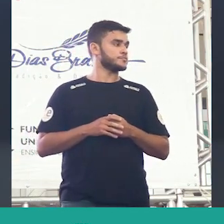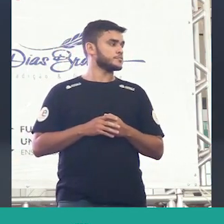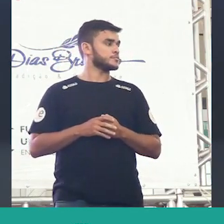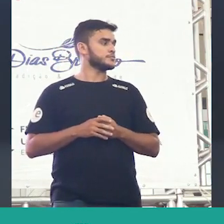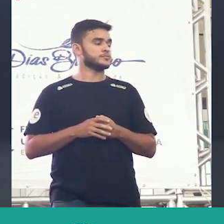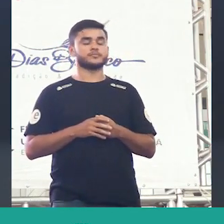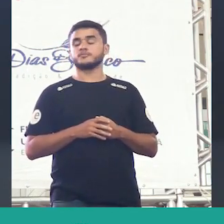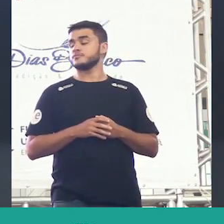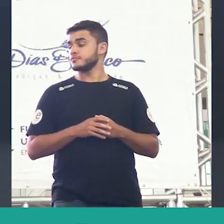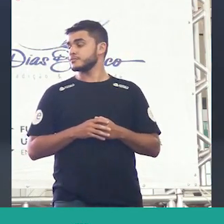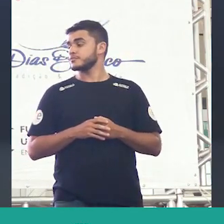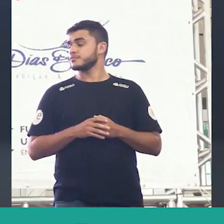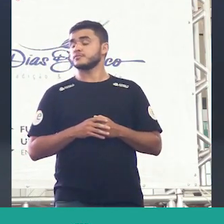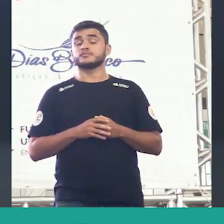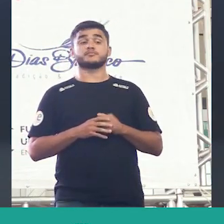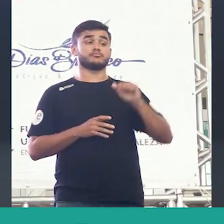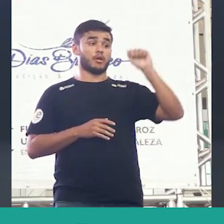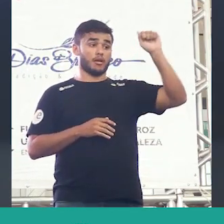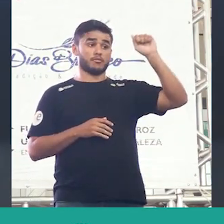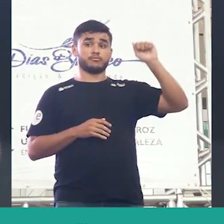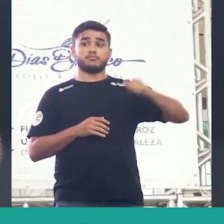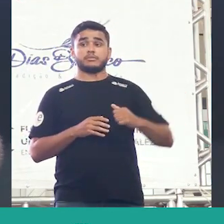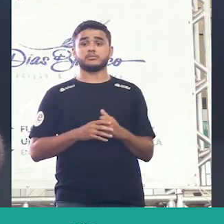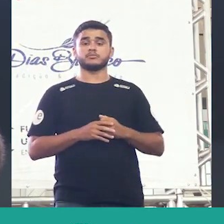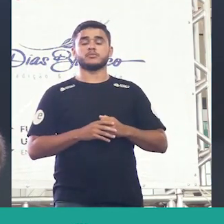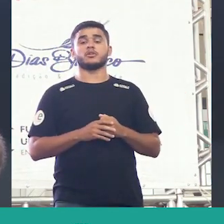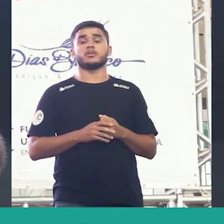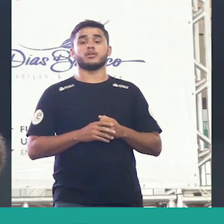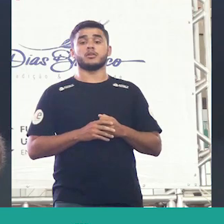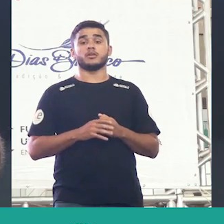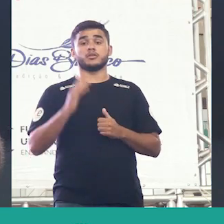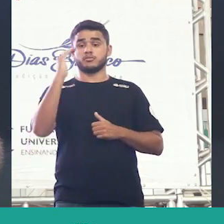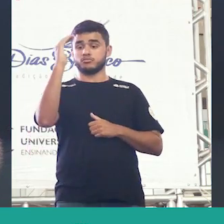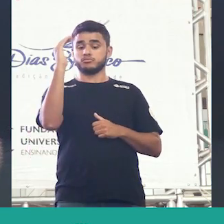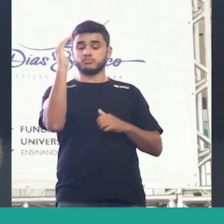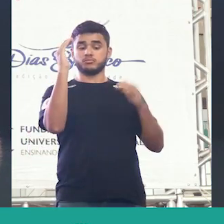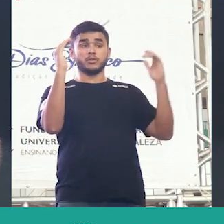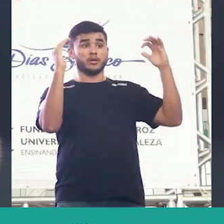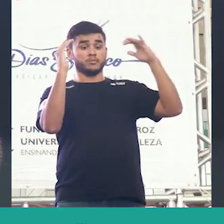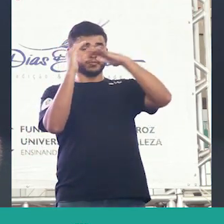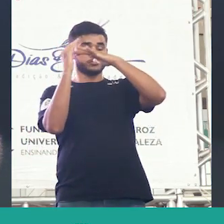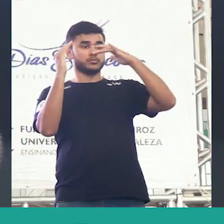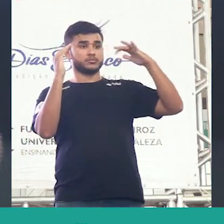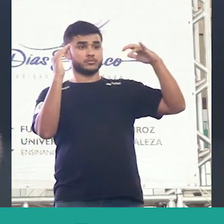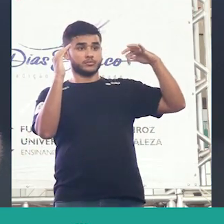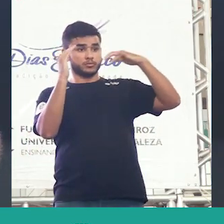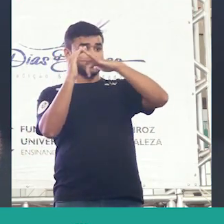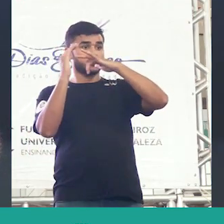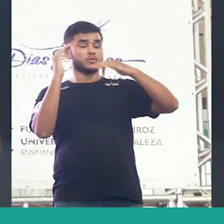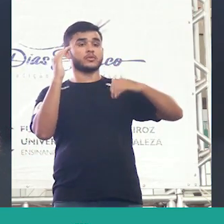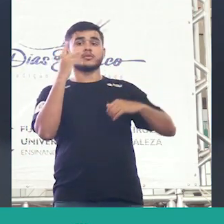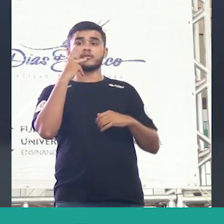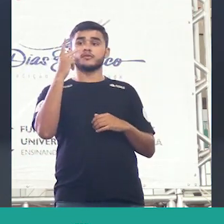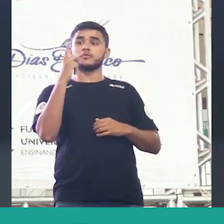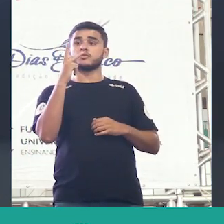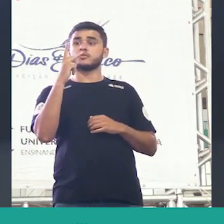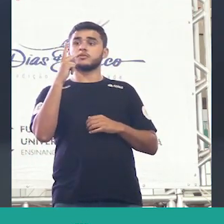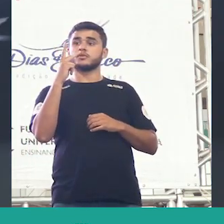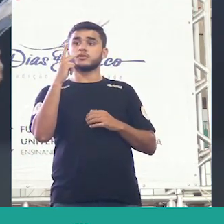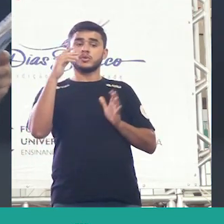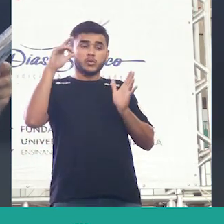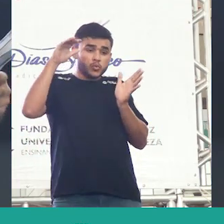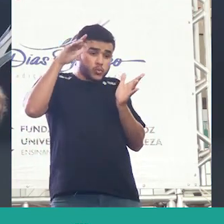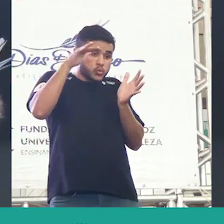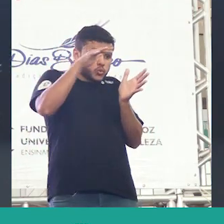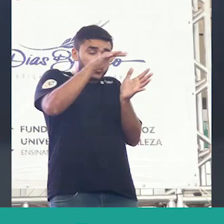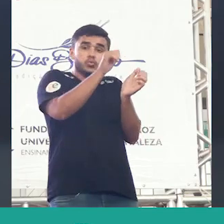Vamos lá. Item A. O espelho côncavo iluminaria menor área. Sim,